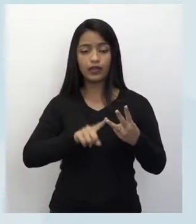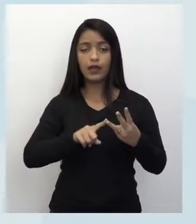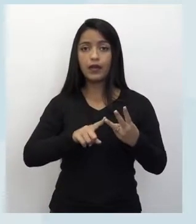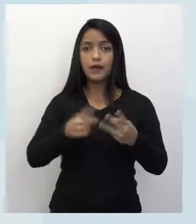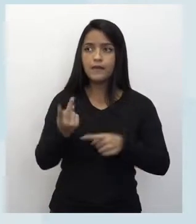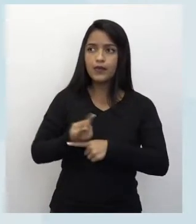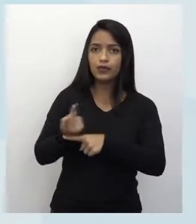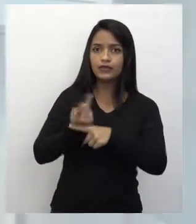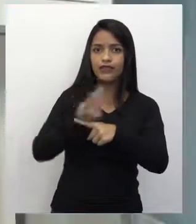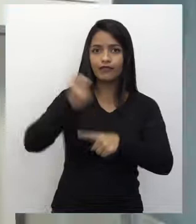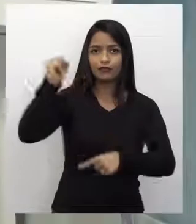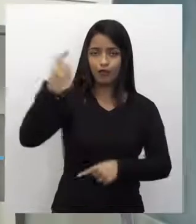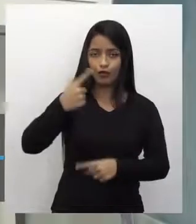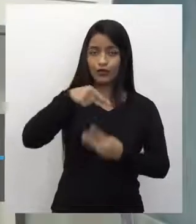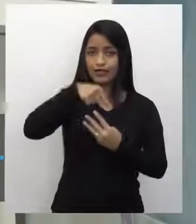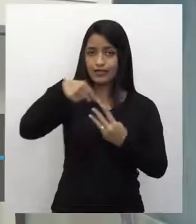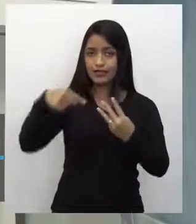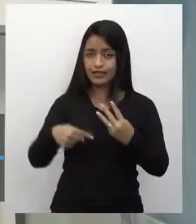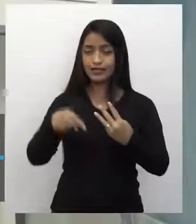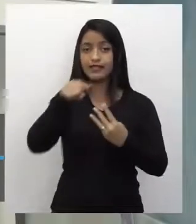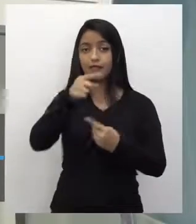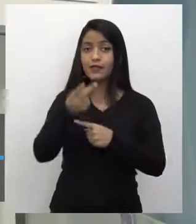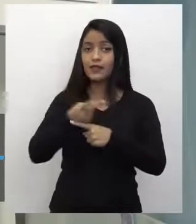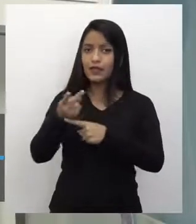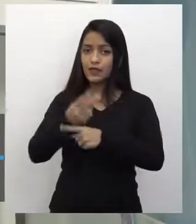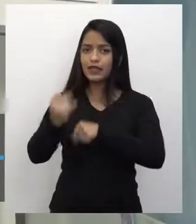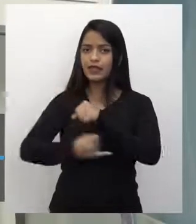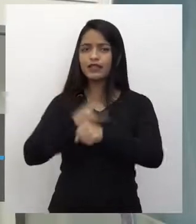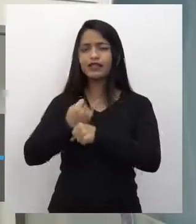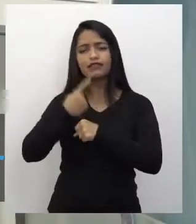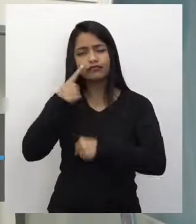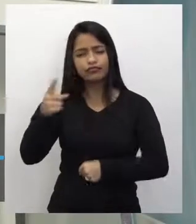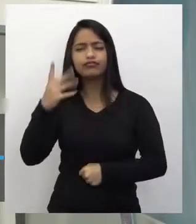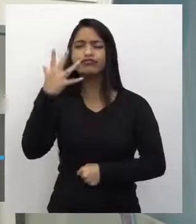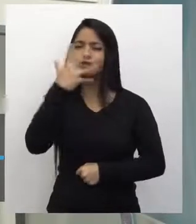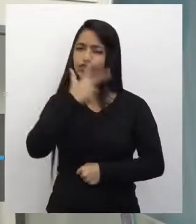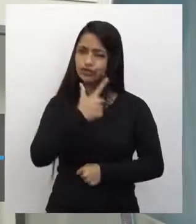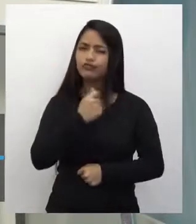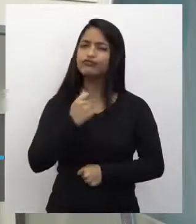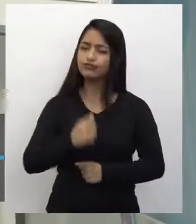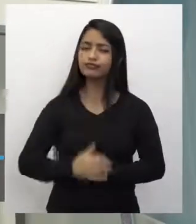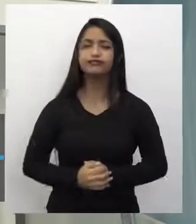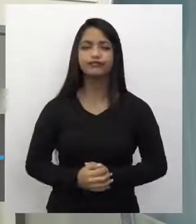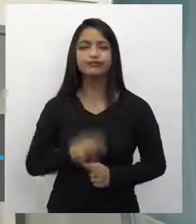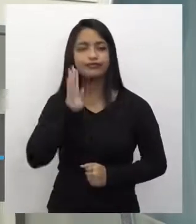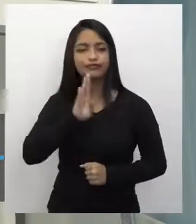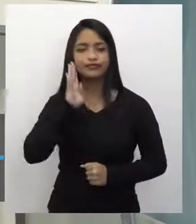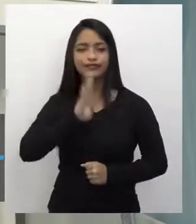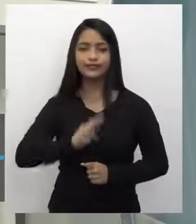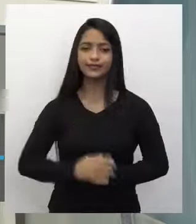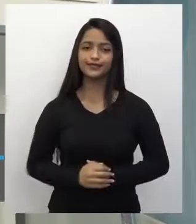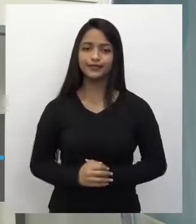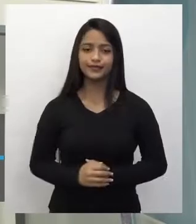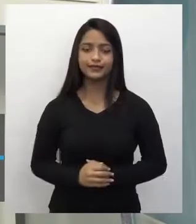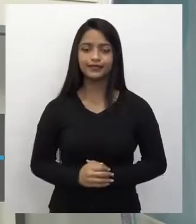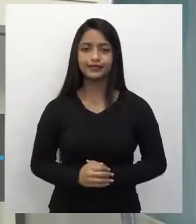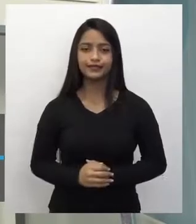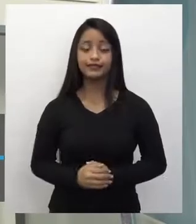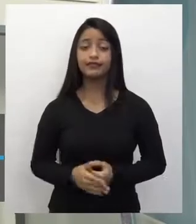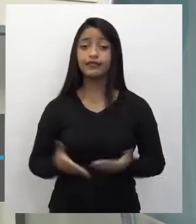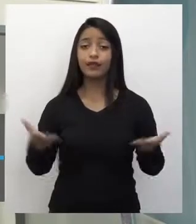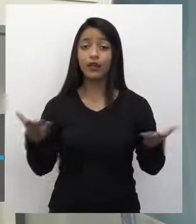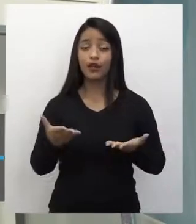o Sol. Depois vocês procurem ver que é bem bonitinha as pecinhas, assim, bem bacana. E agora eu trouxe